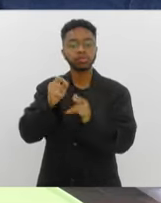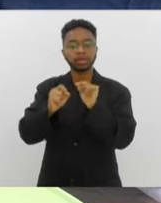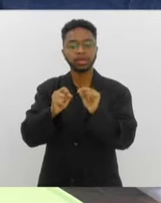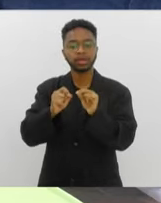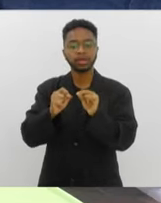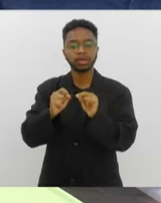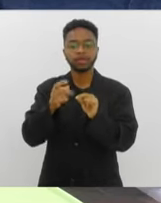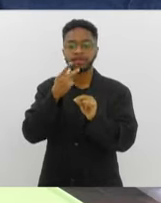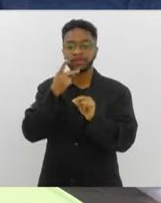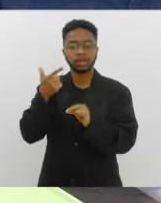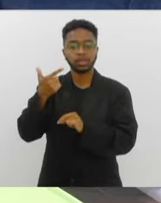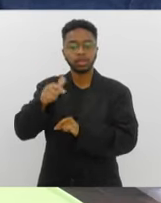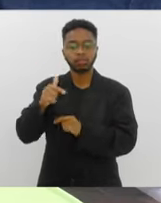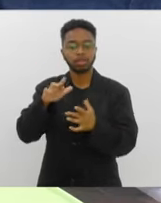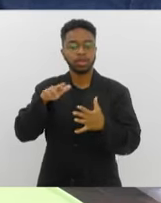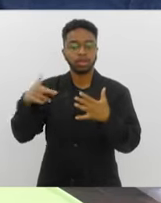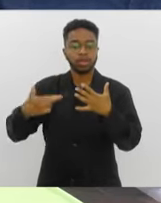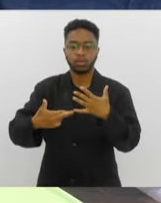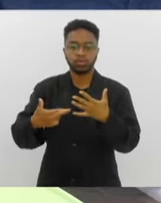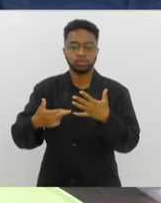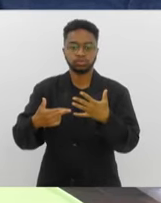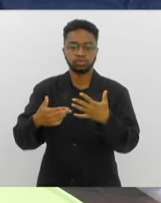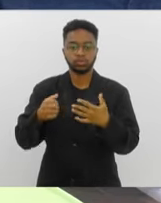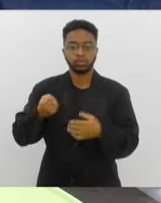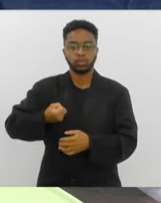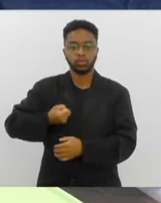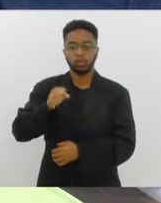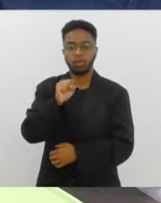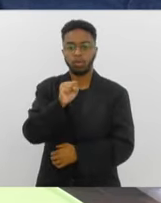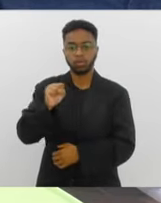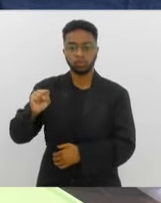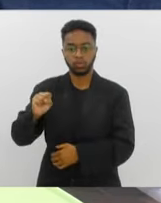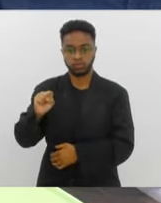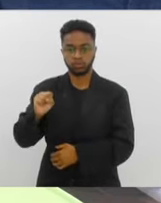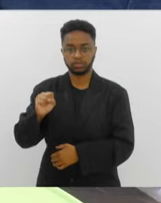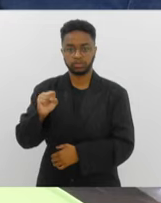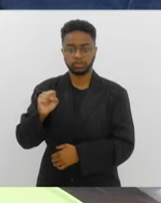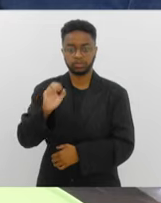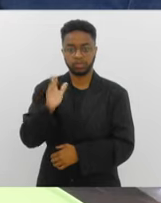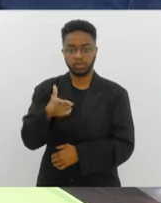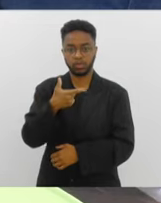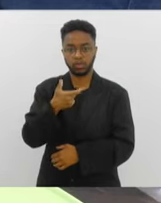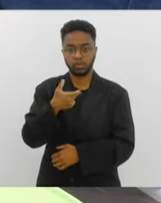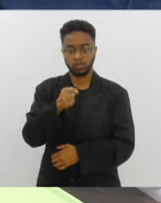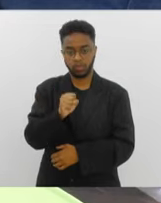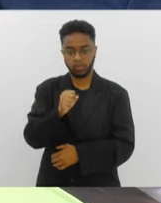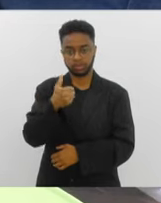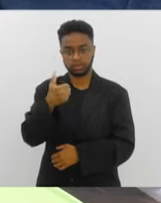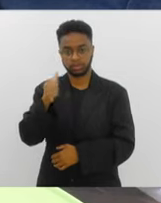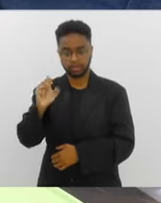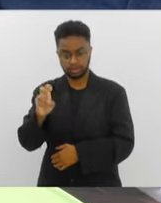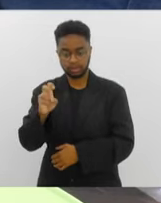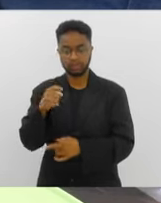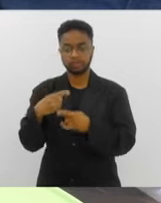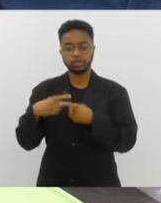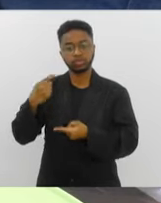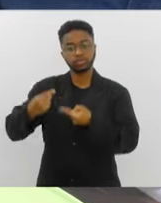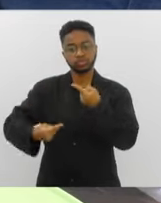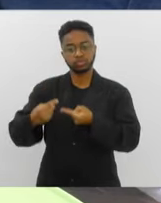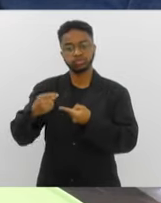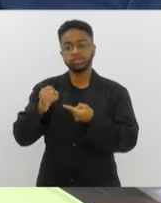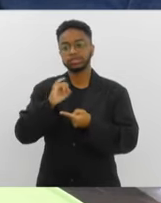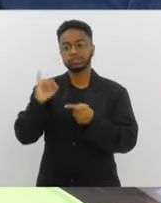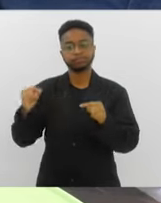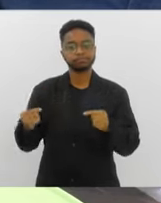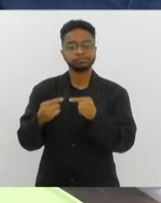provimento ao recurso extraordinário número 888 de 815, em que se discutia a legitimidade